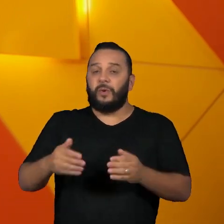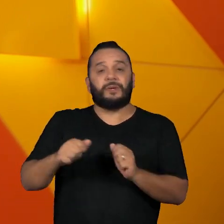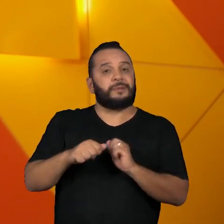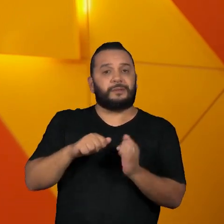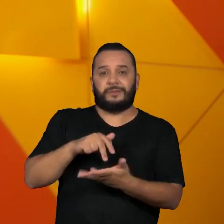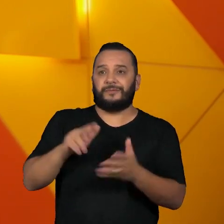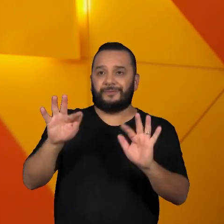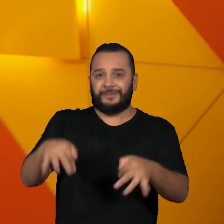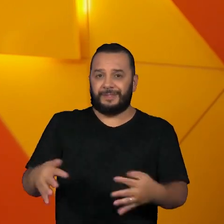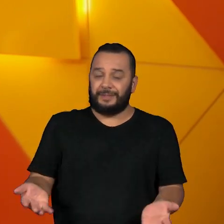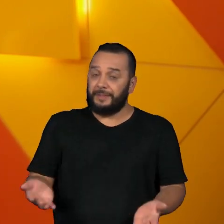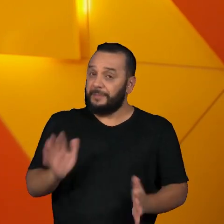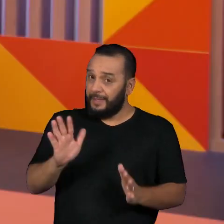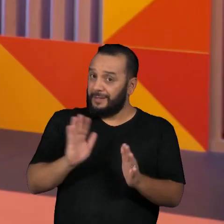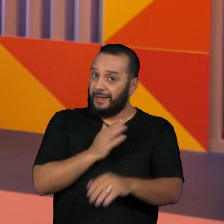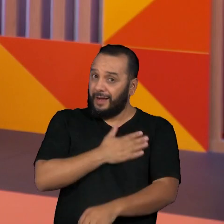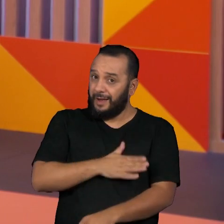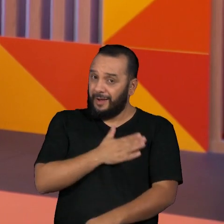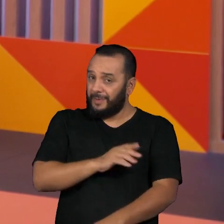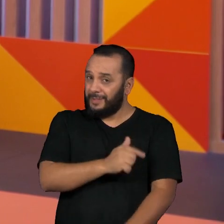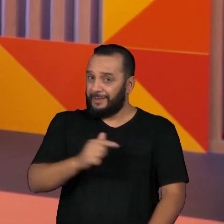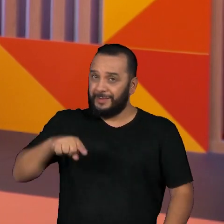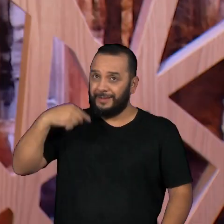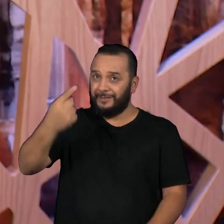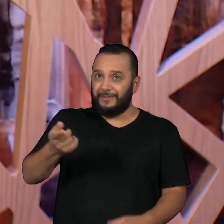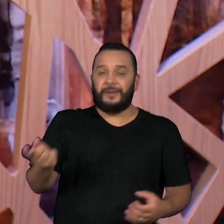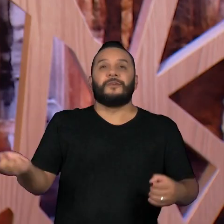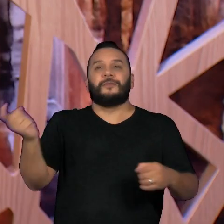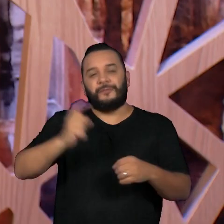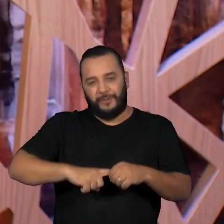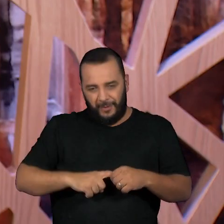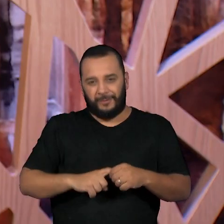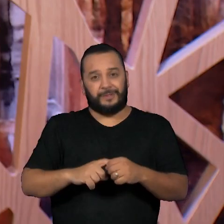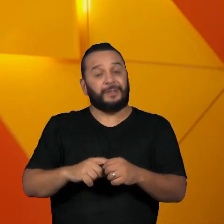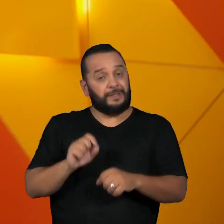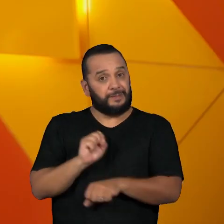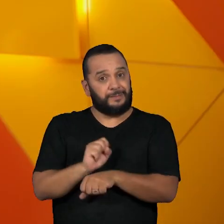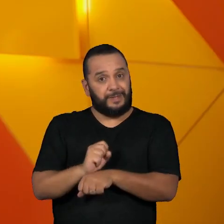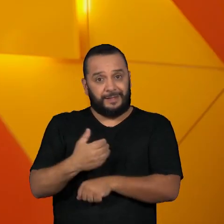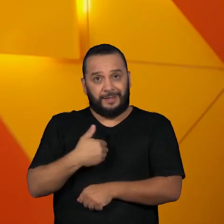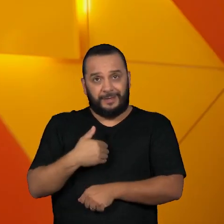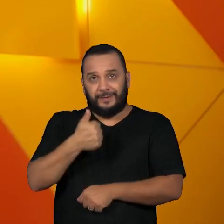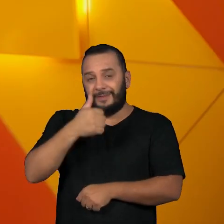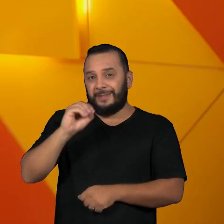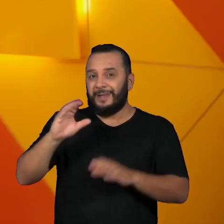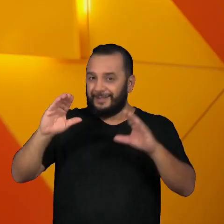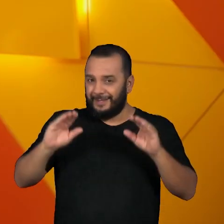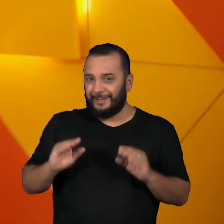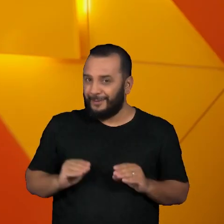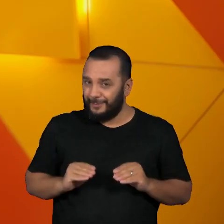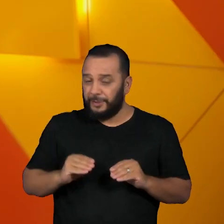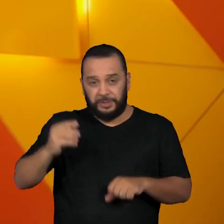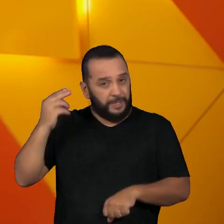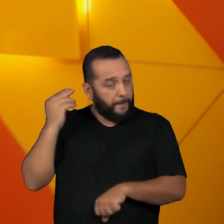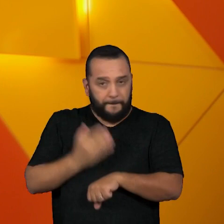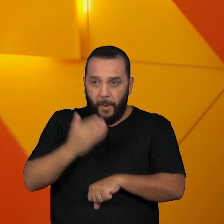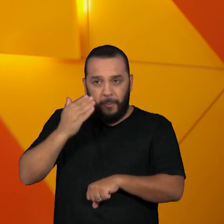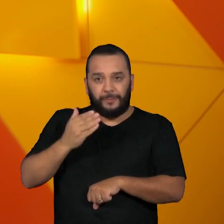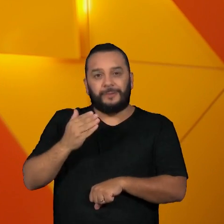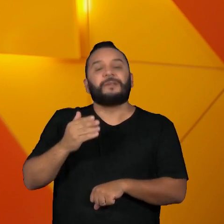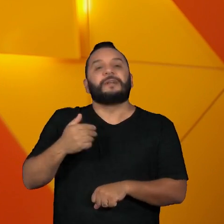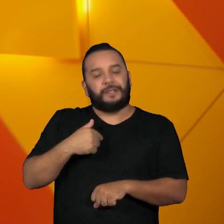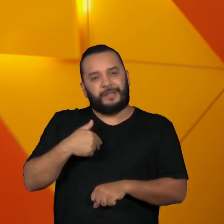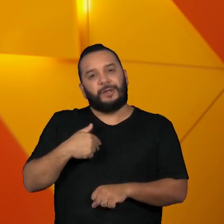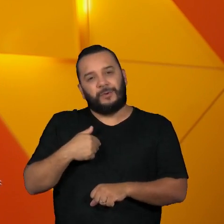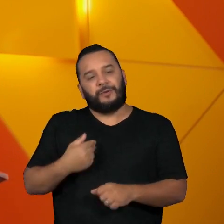aqui. Mas, ó, não esquenta, né? Você sabe, semana que vem eu sempre volto e me espera, 10 da noite, em ponto, que eu